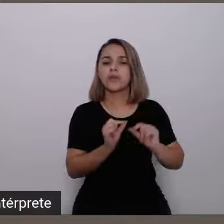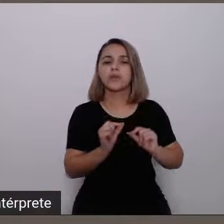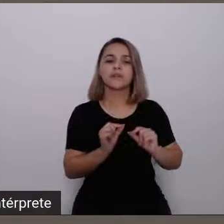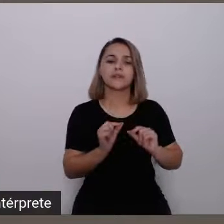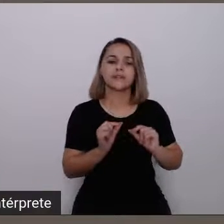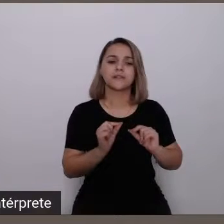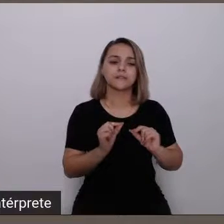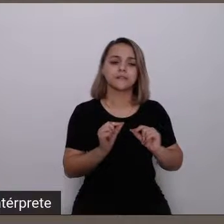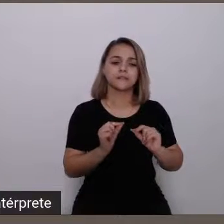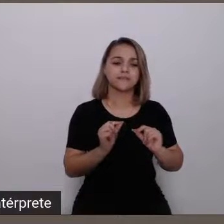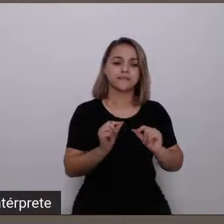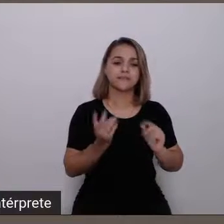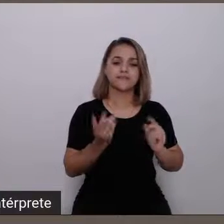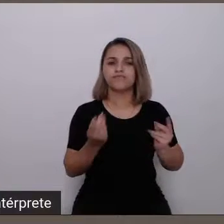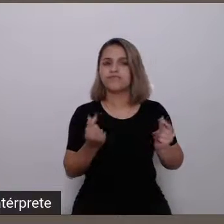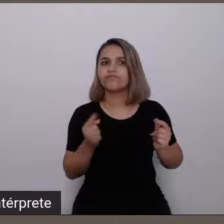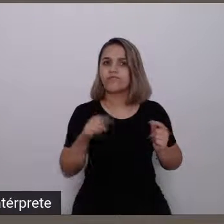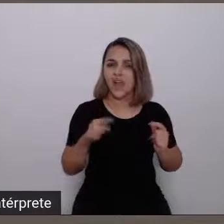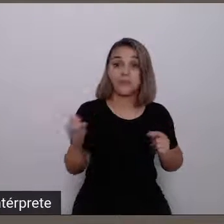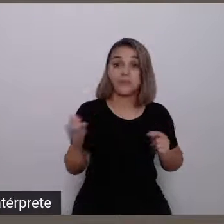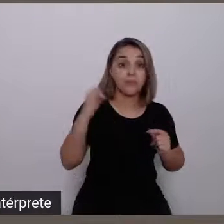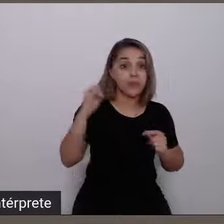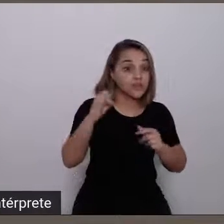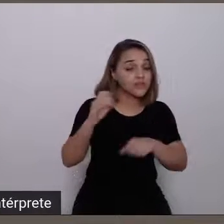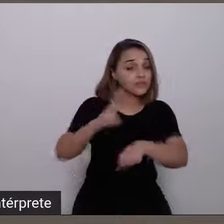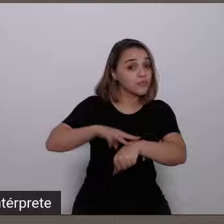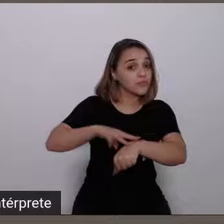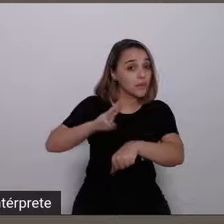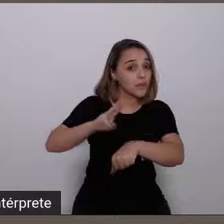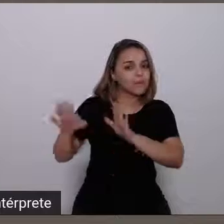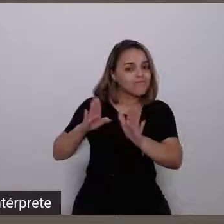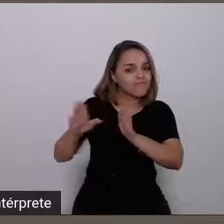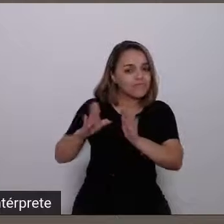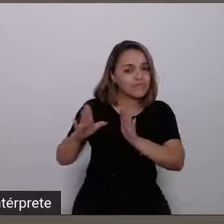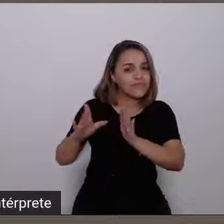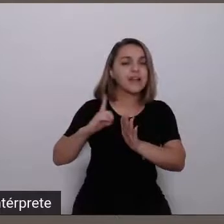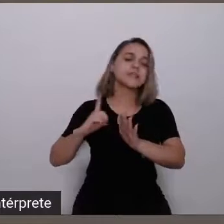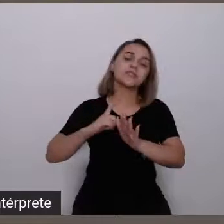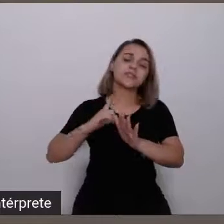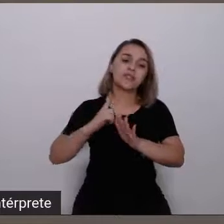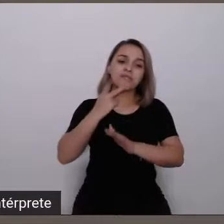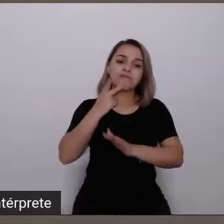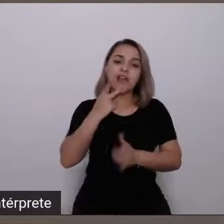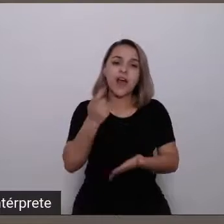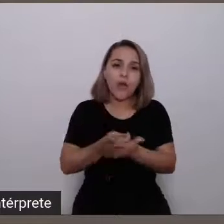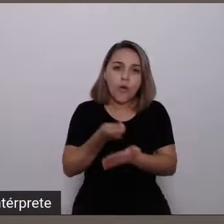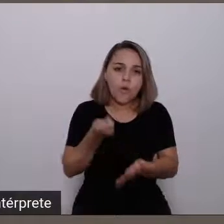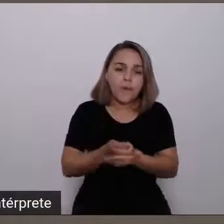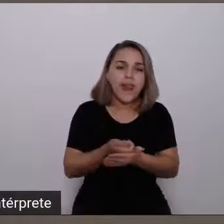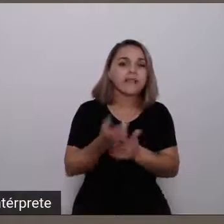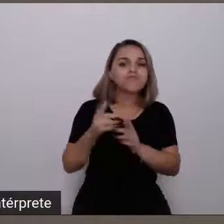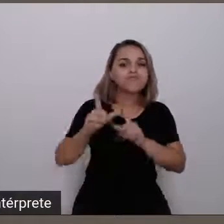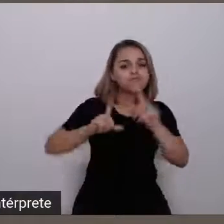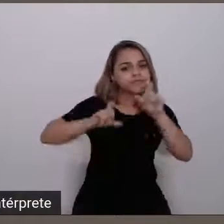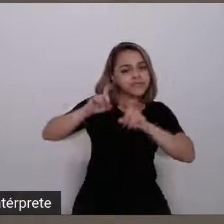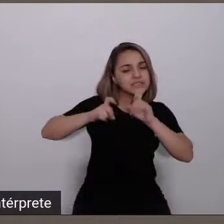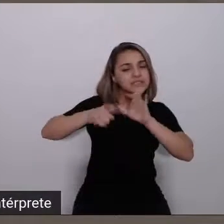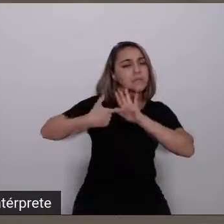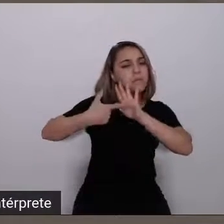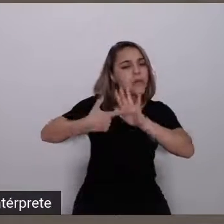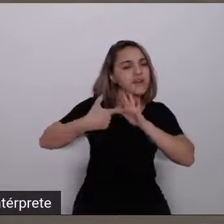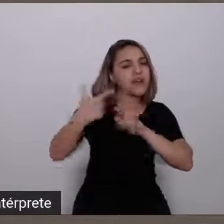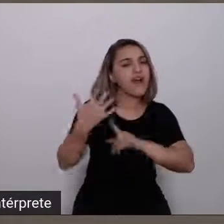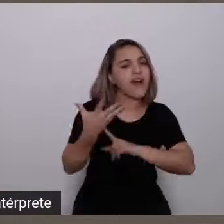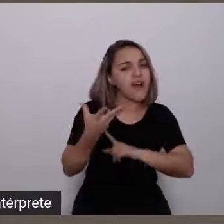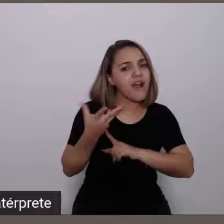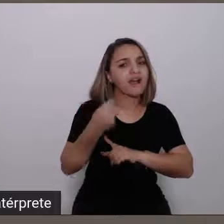o que era assim, importante naquele momento. Era reivindicar uma posição de expressão de arte, de expressão autônoma. Eles não